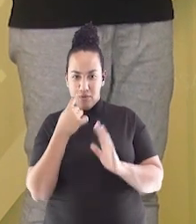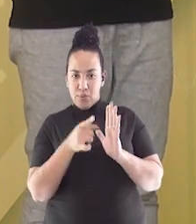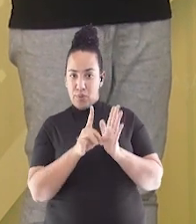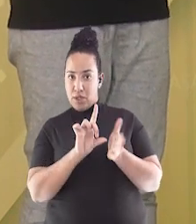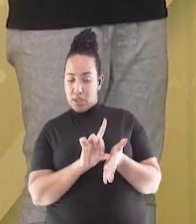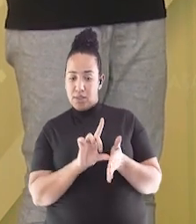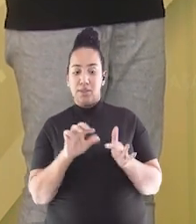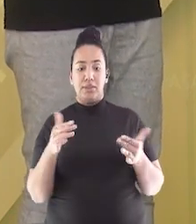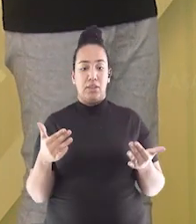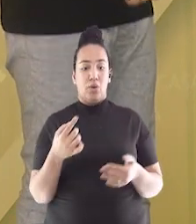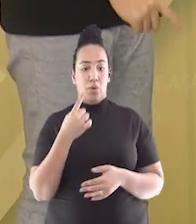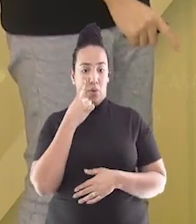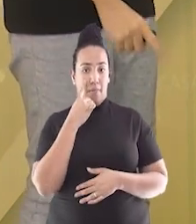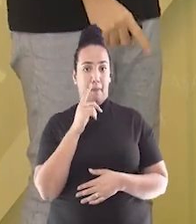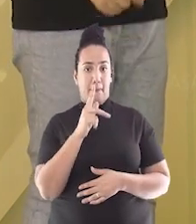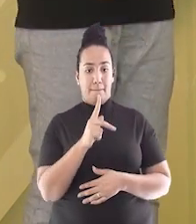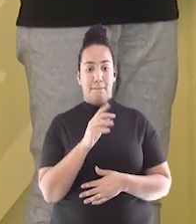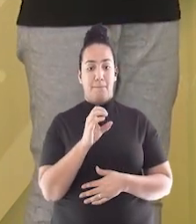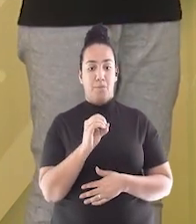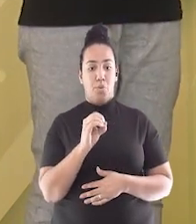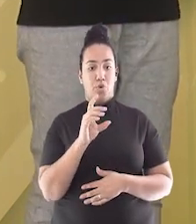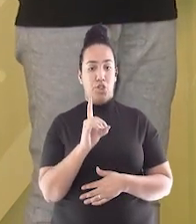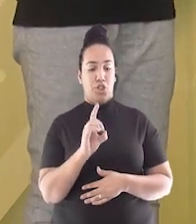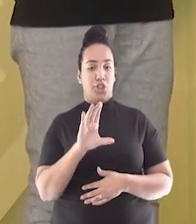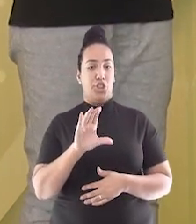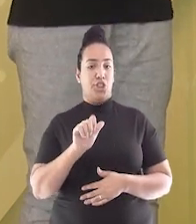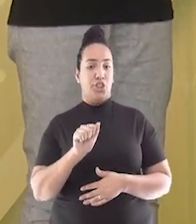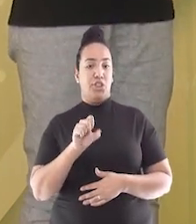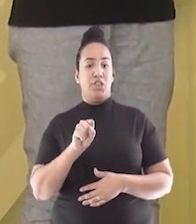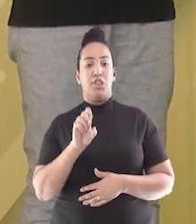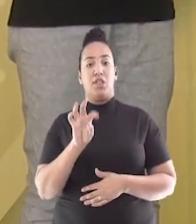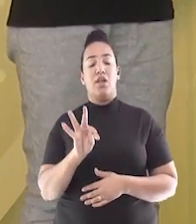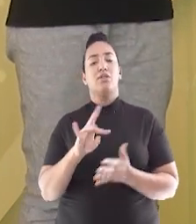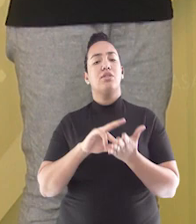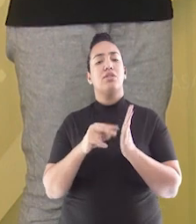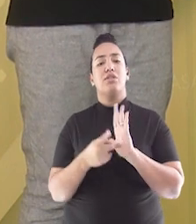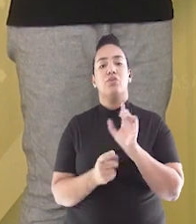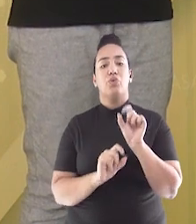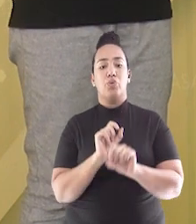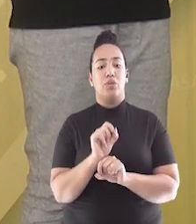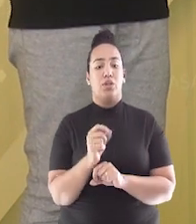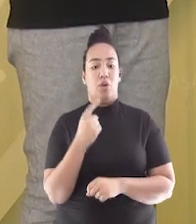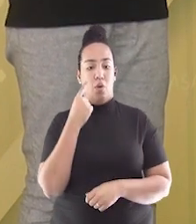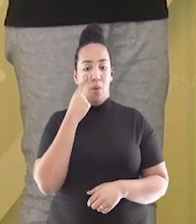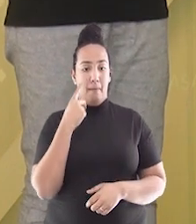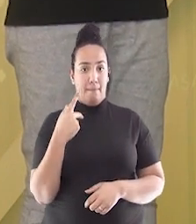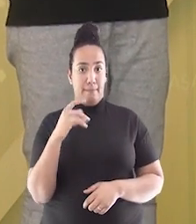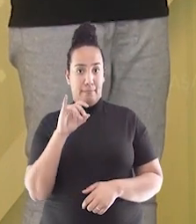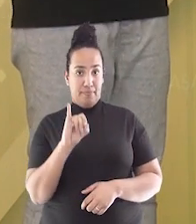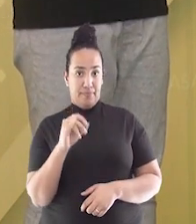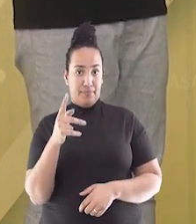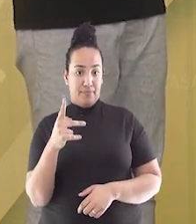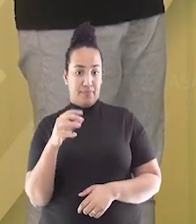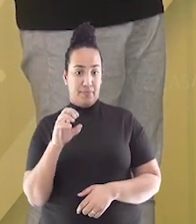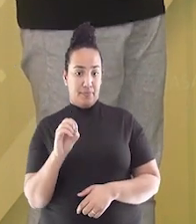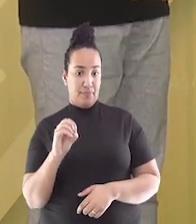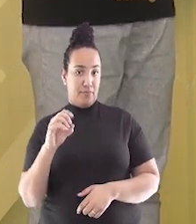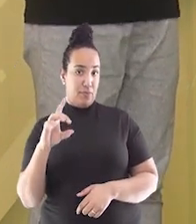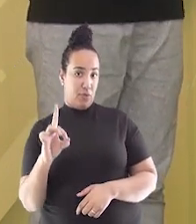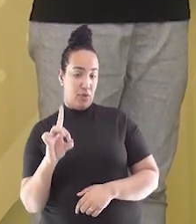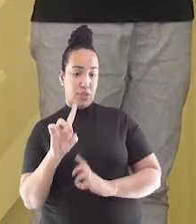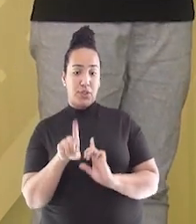palavra formada pela junção de iPod, que é um dispositivo de áudio criado pela empresa Apple, e também da